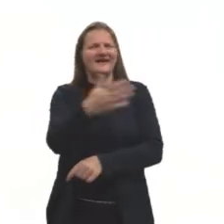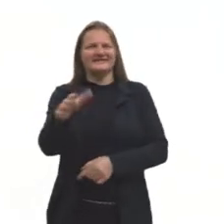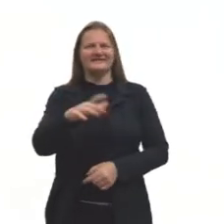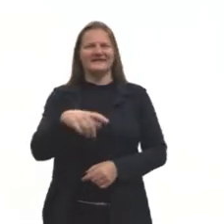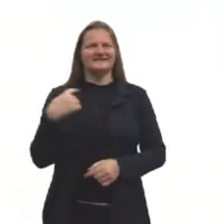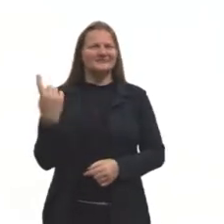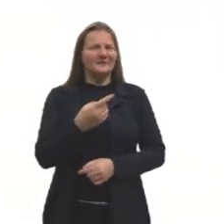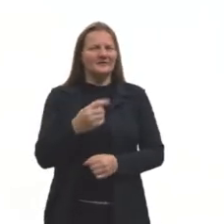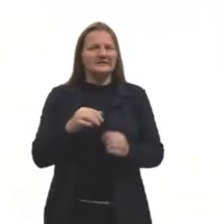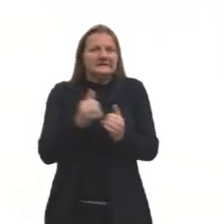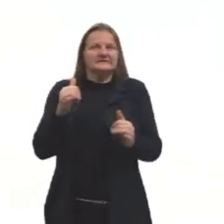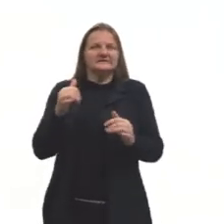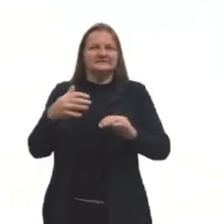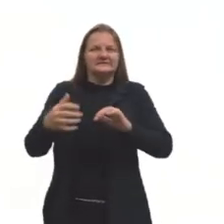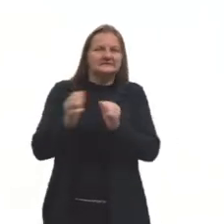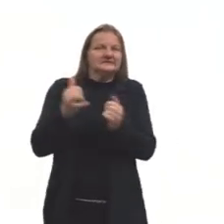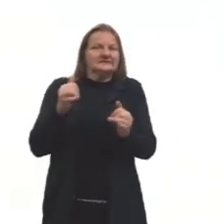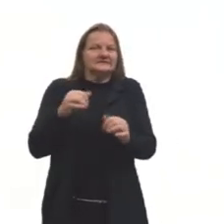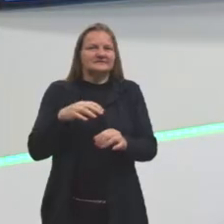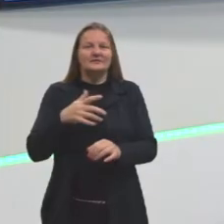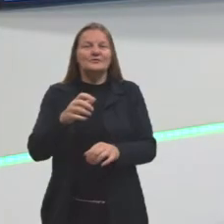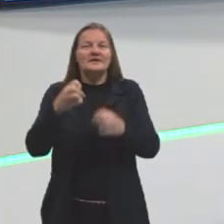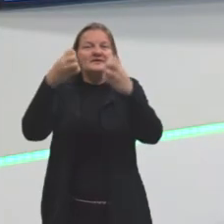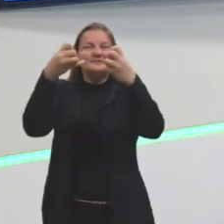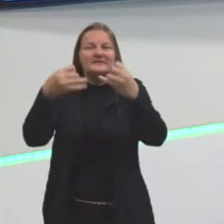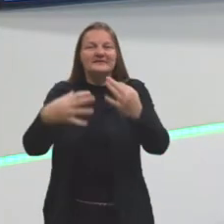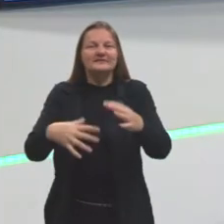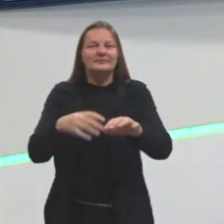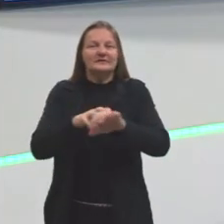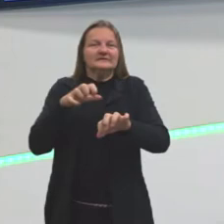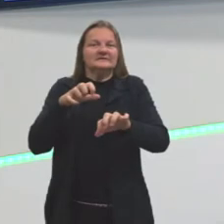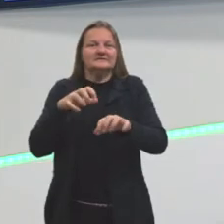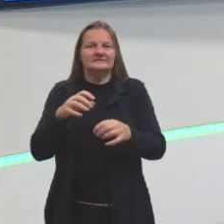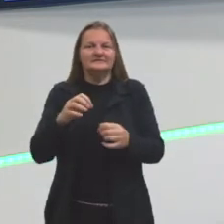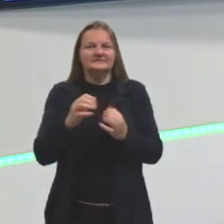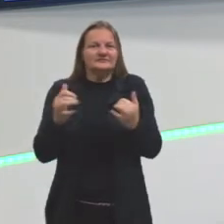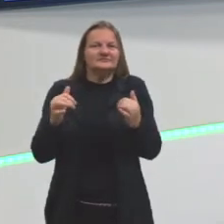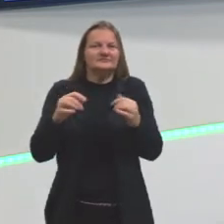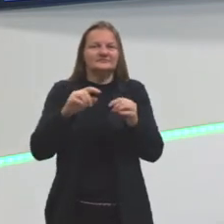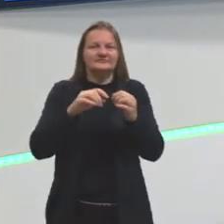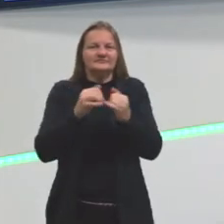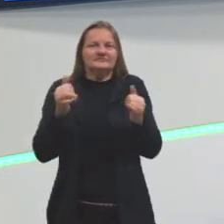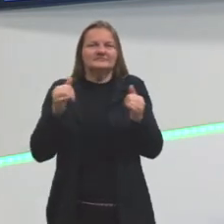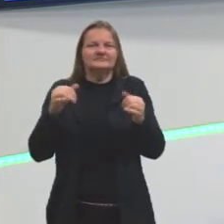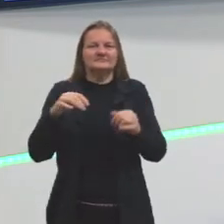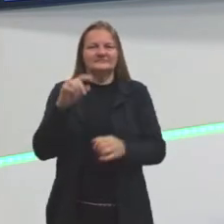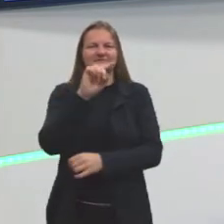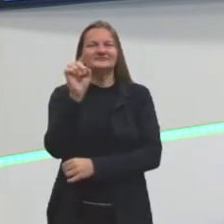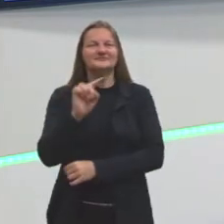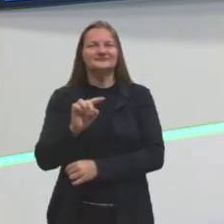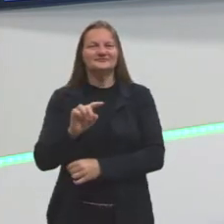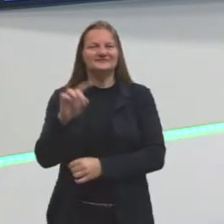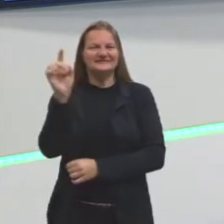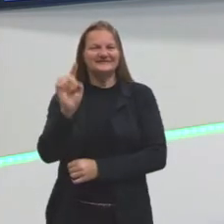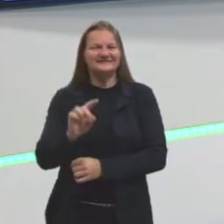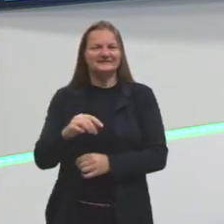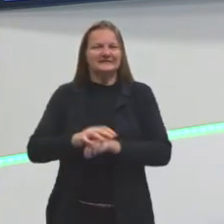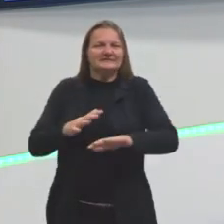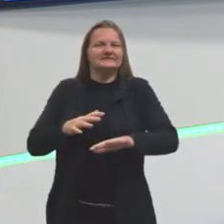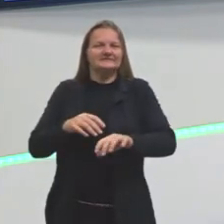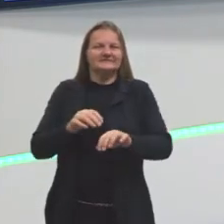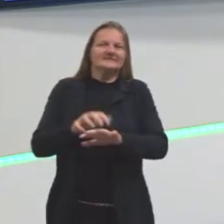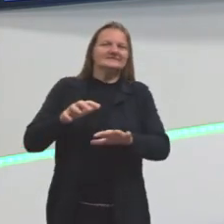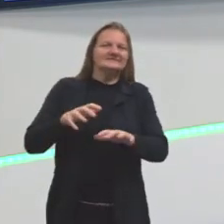leva choques Sem Explicação algum movimento alguma coisa que acontece que a gente sente um choque